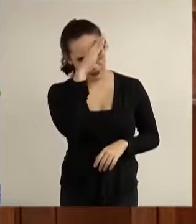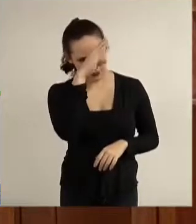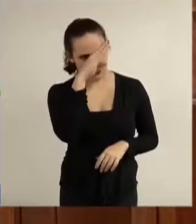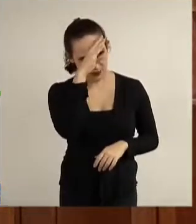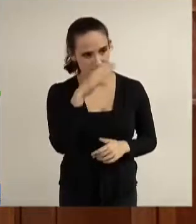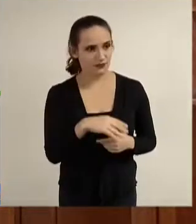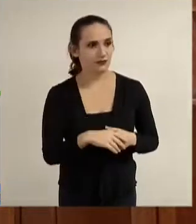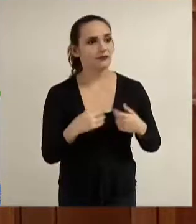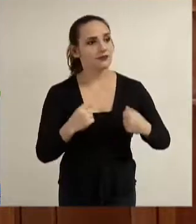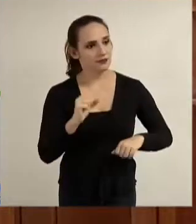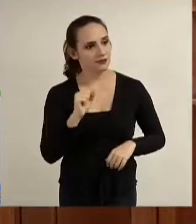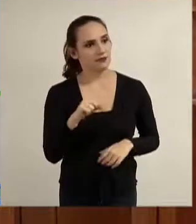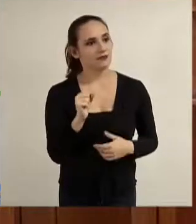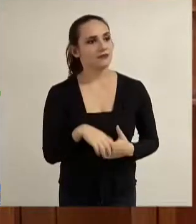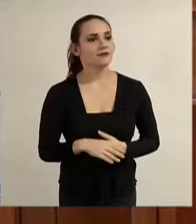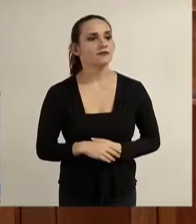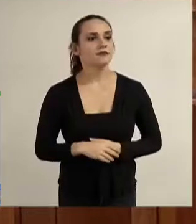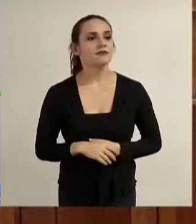é preciso sim,